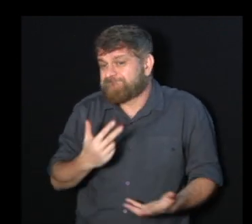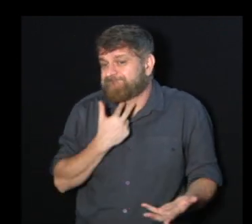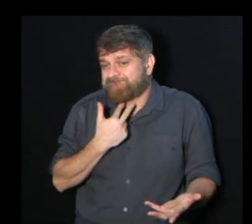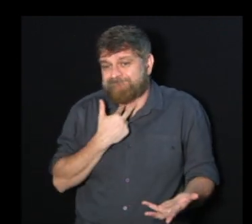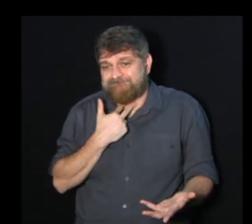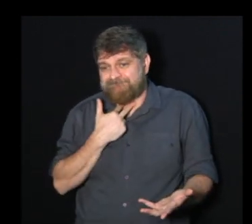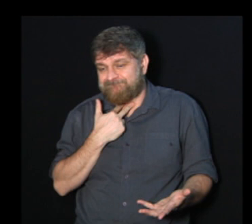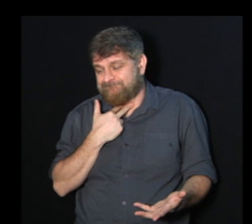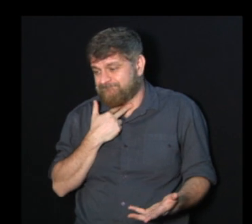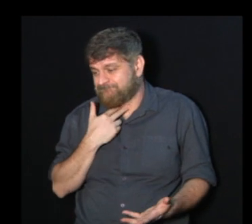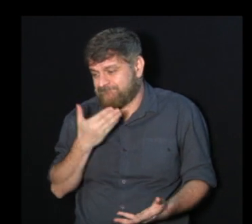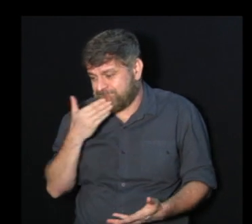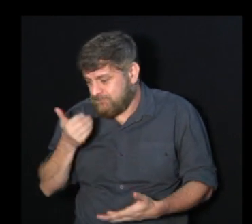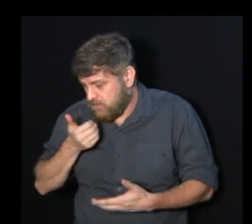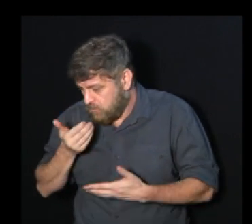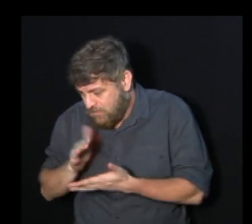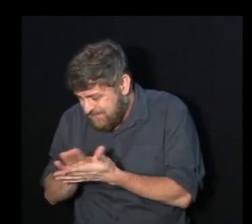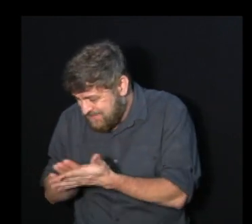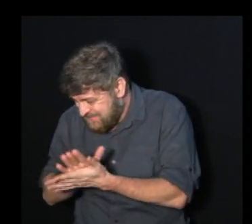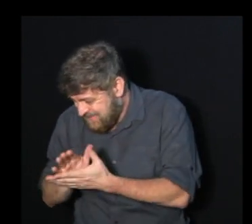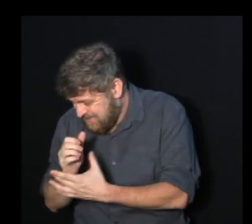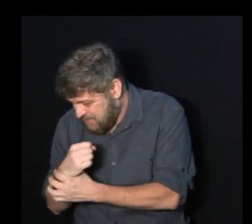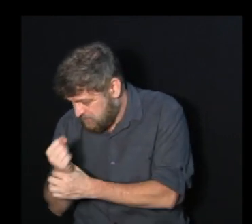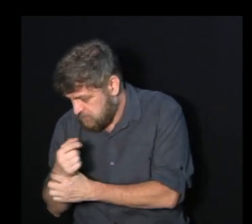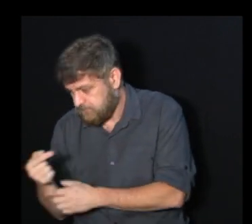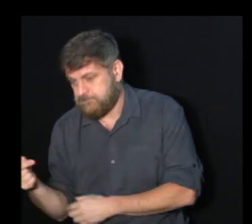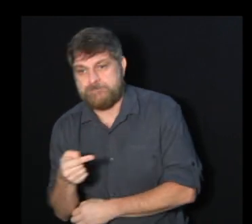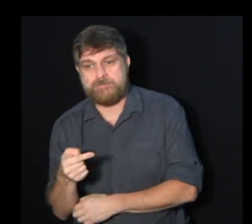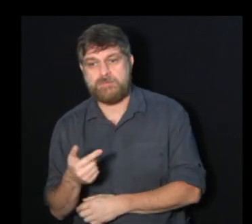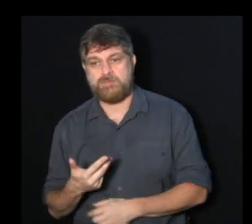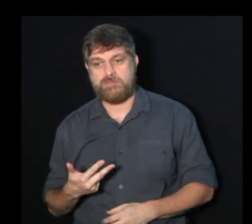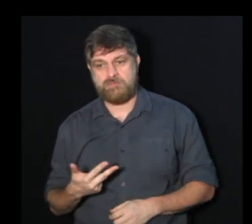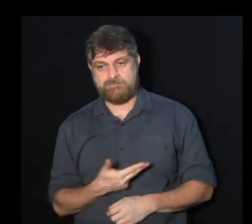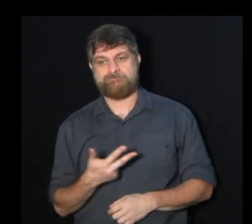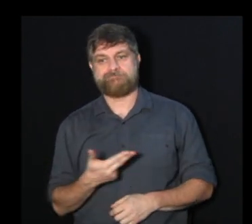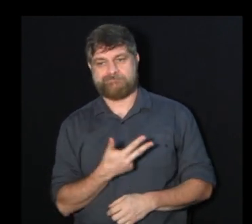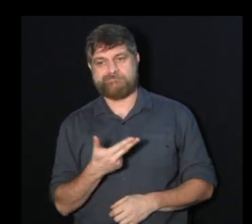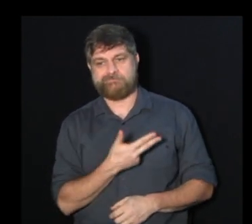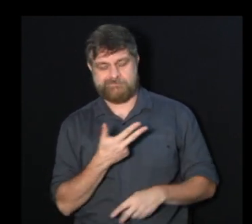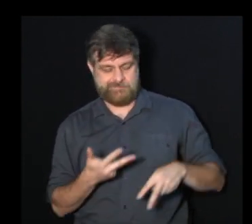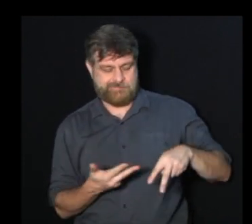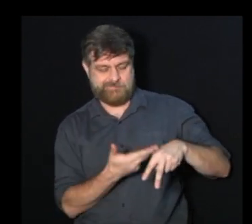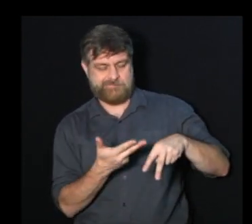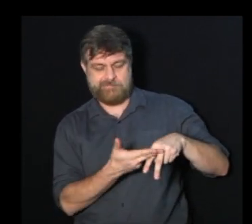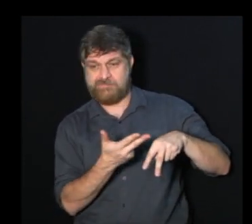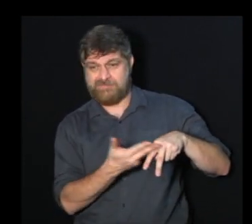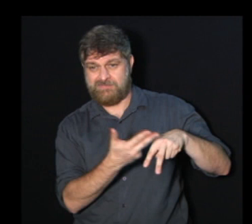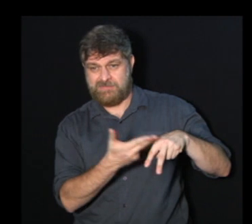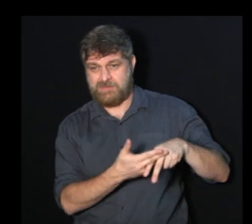não evoluiu para um tratamento conservador, você tende a cair para a prótese mesmo, tá?